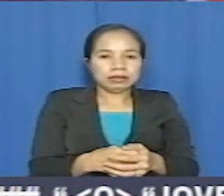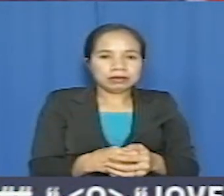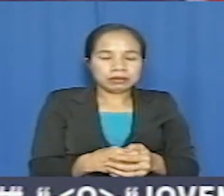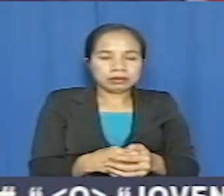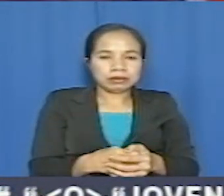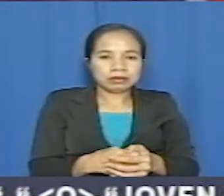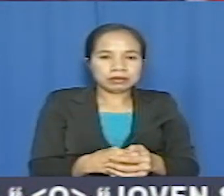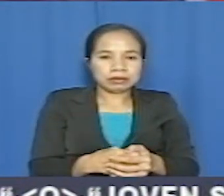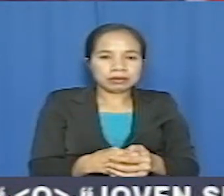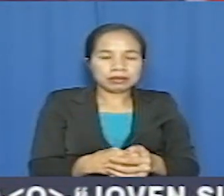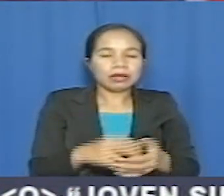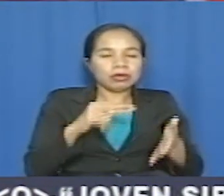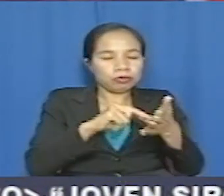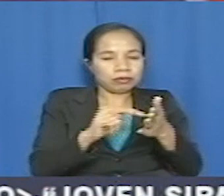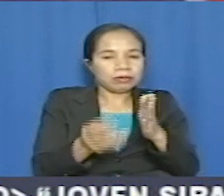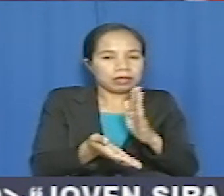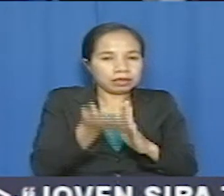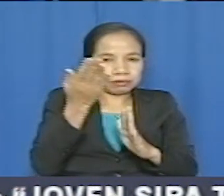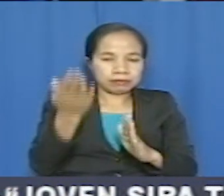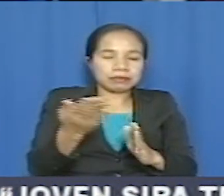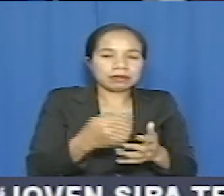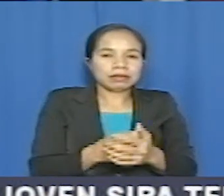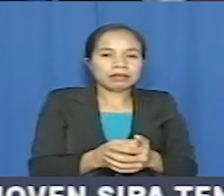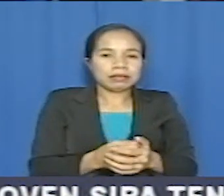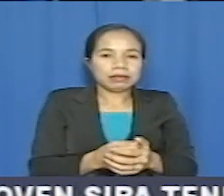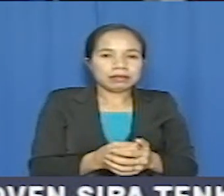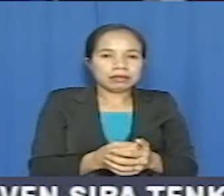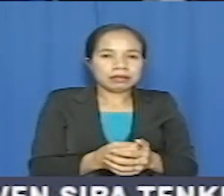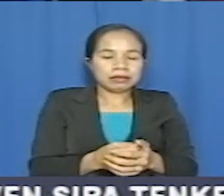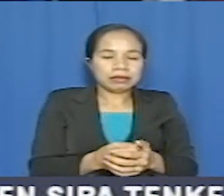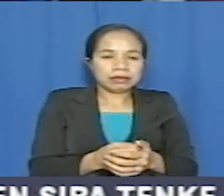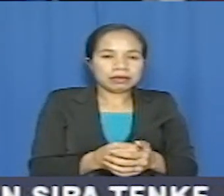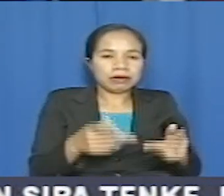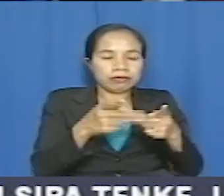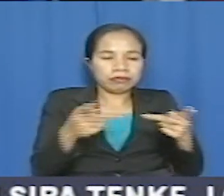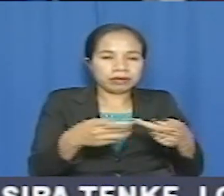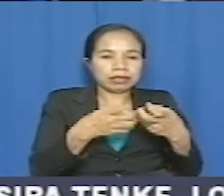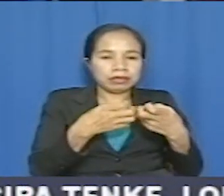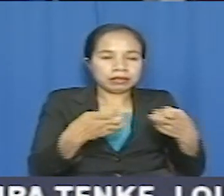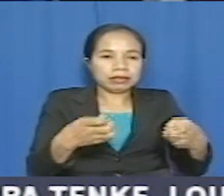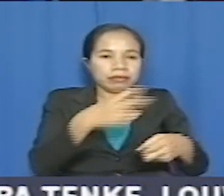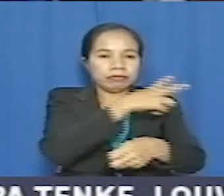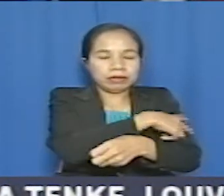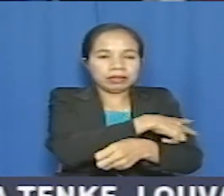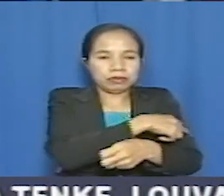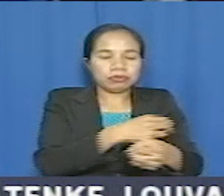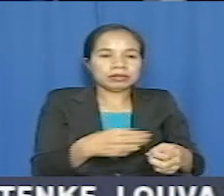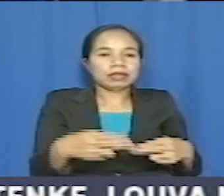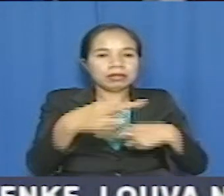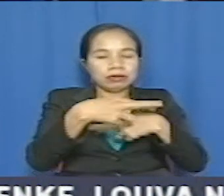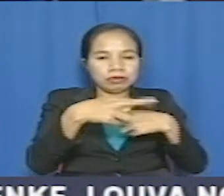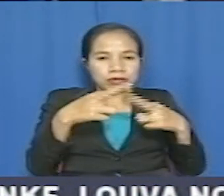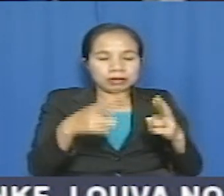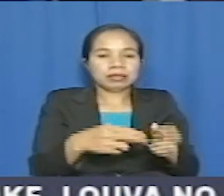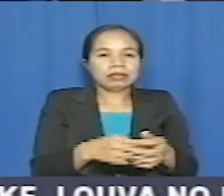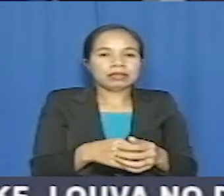e número ele aumenta halo com que a minha Veracruz né mesmo está prepara 40 camas né na cono lá há né 25 camas